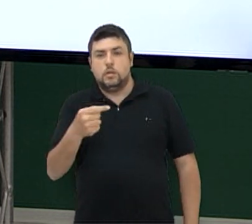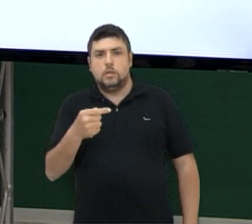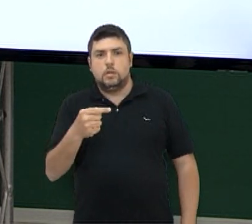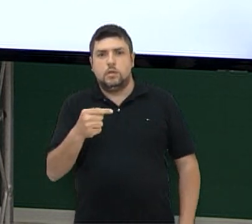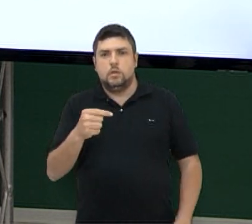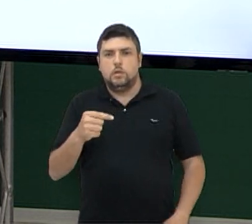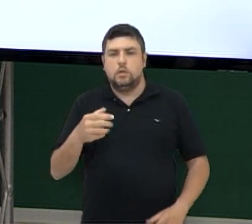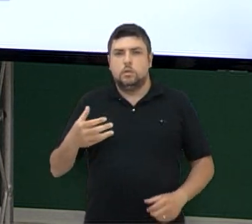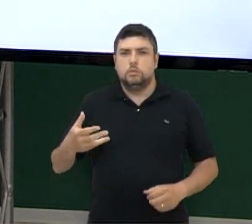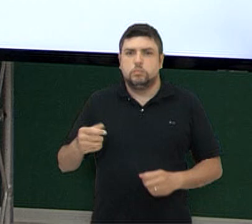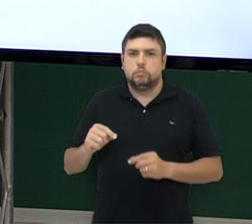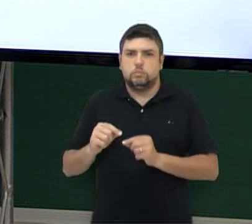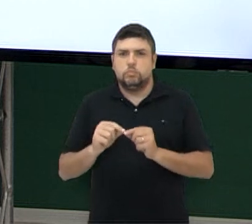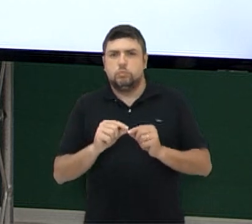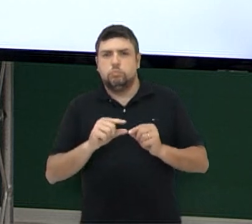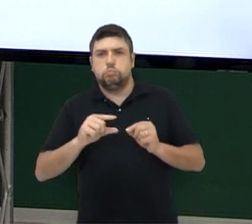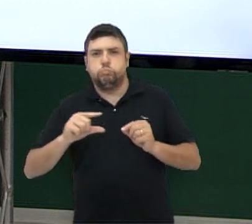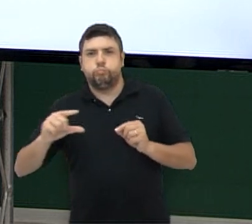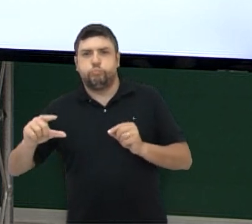e retardado.